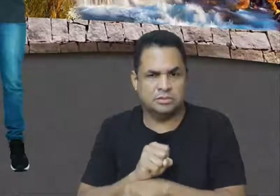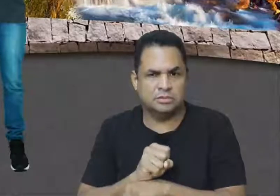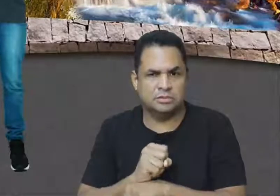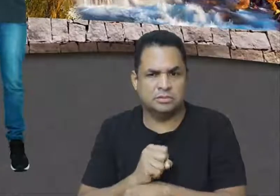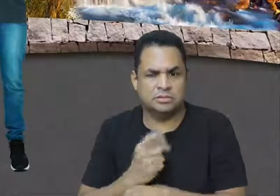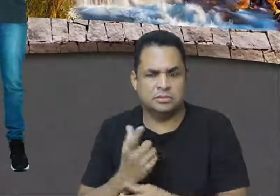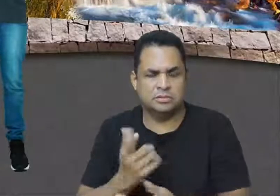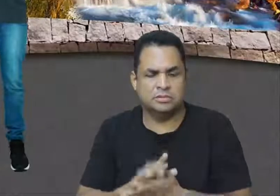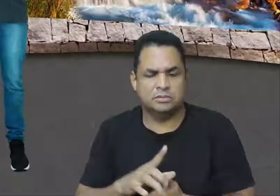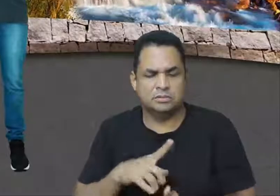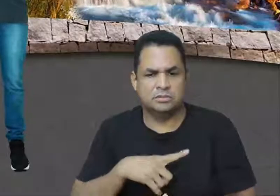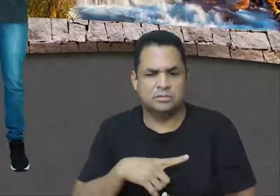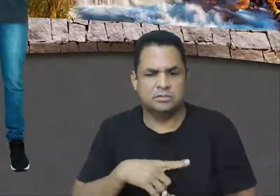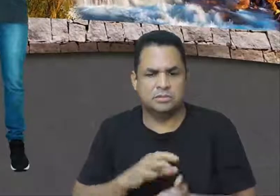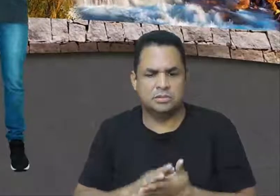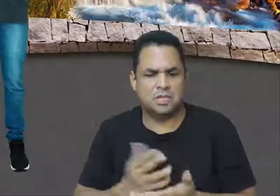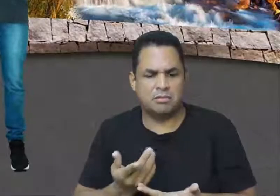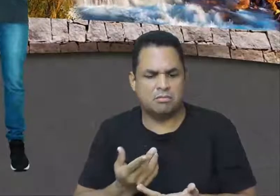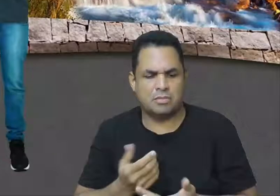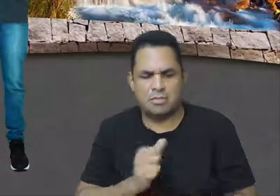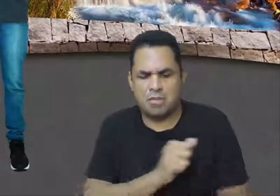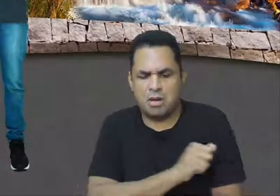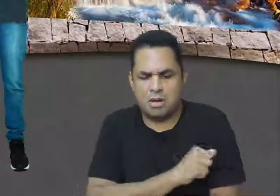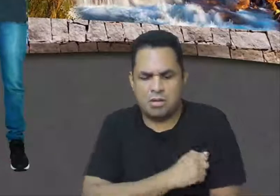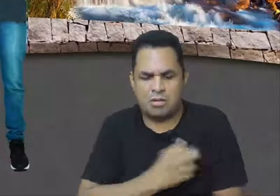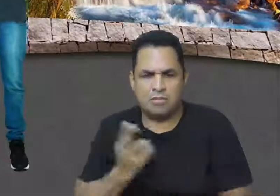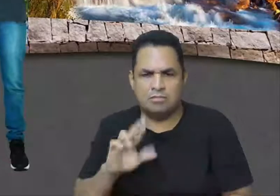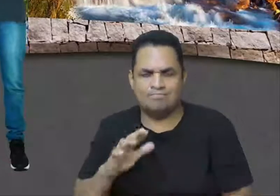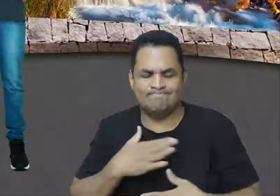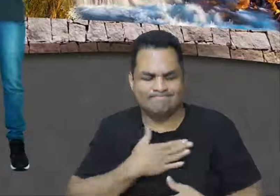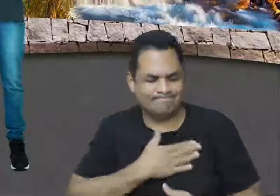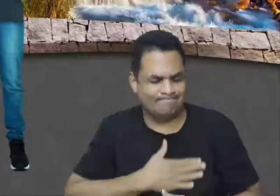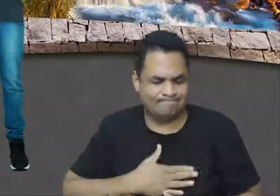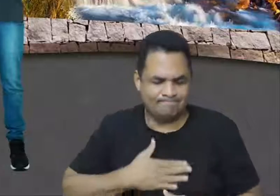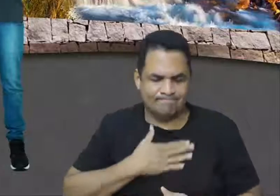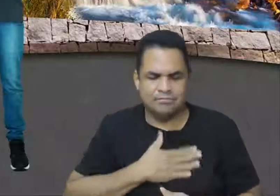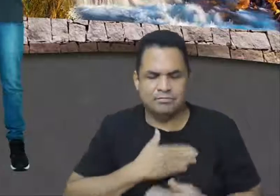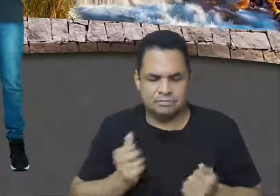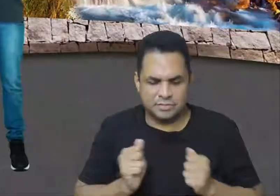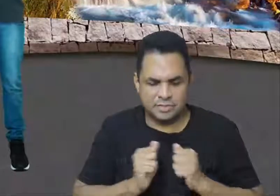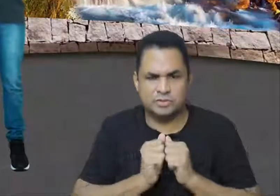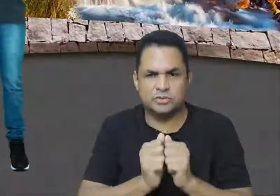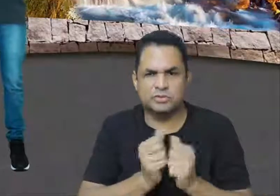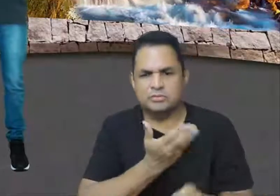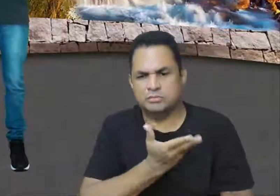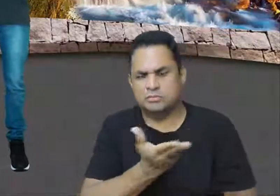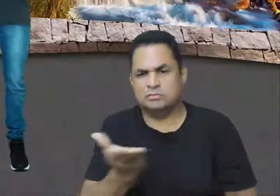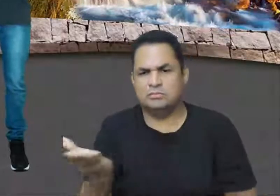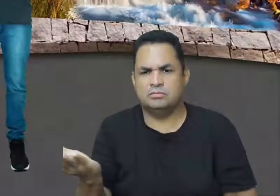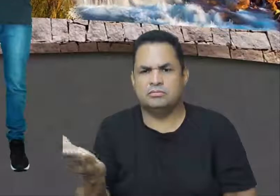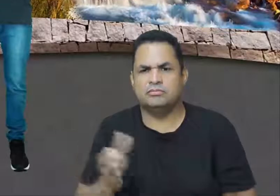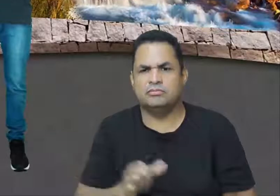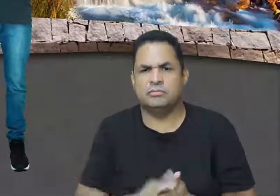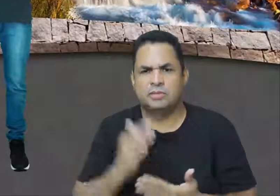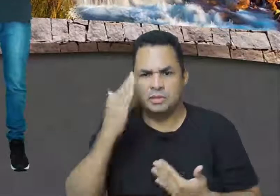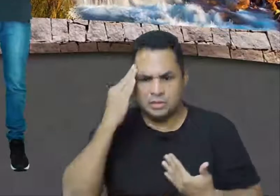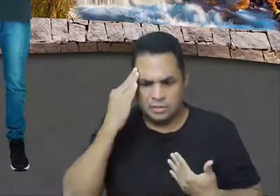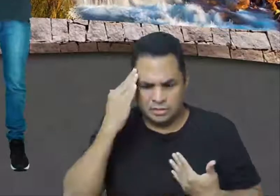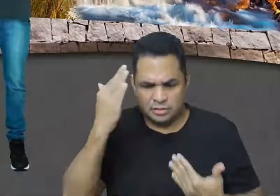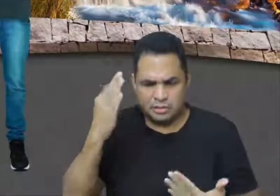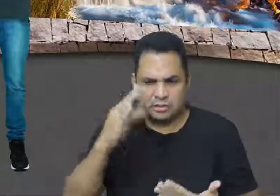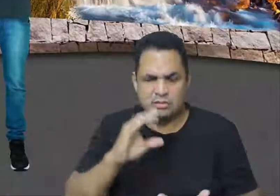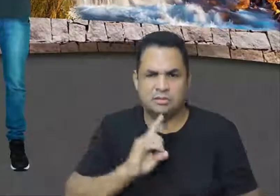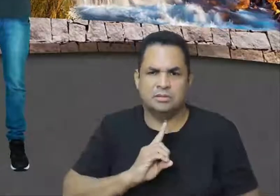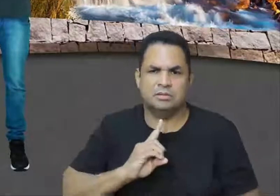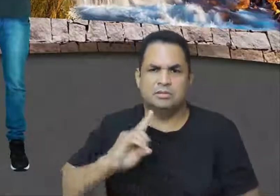não tenha ninguém em recuperação. Foi um prazer muito grande estar com vocês. Todo agradecimento ao